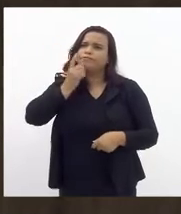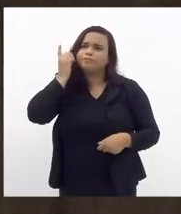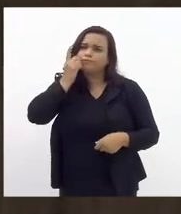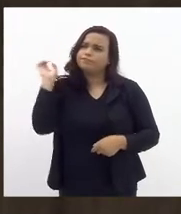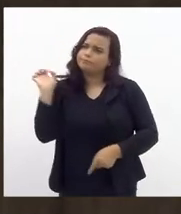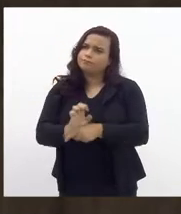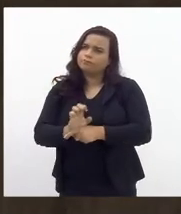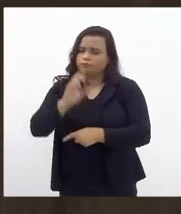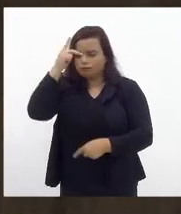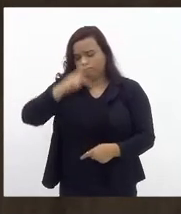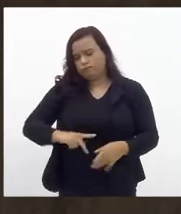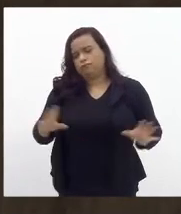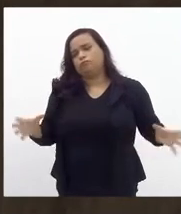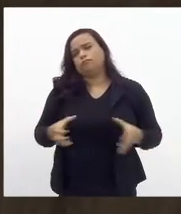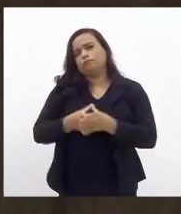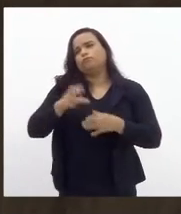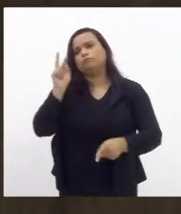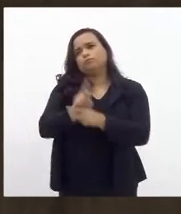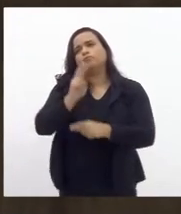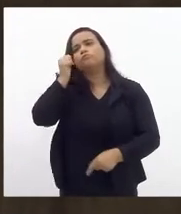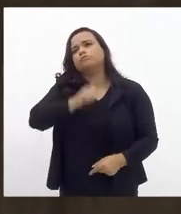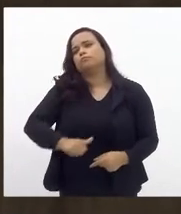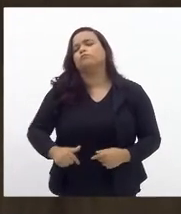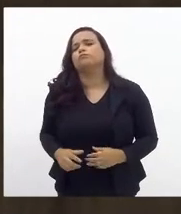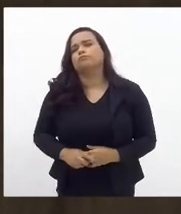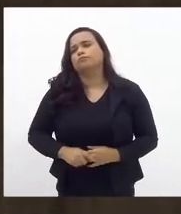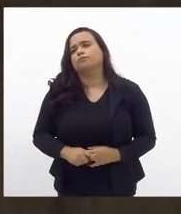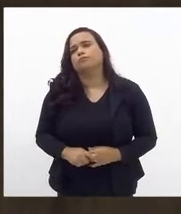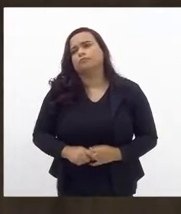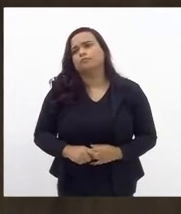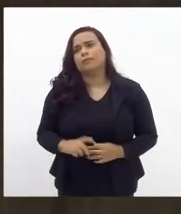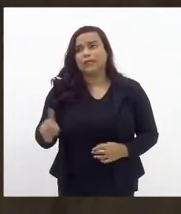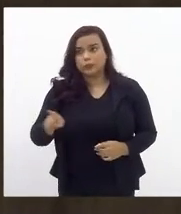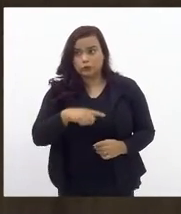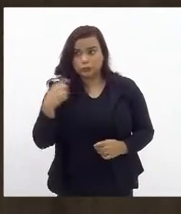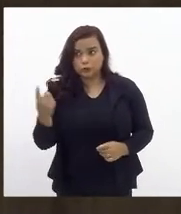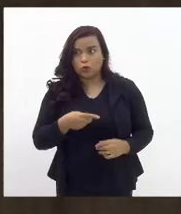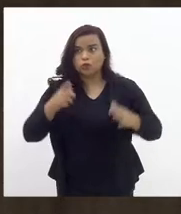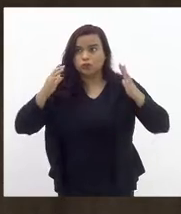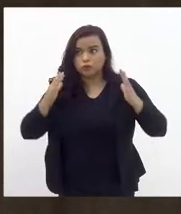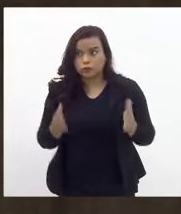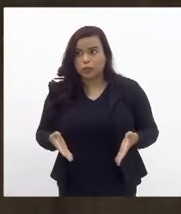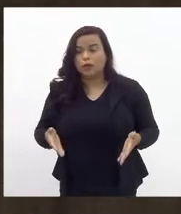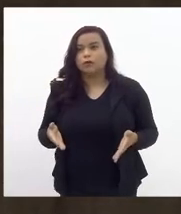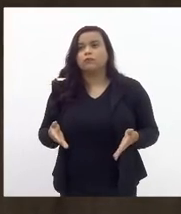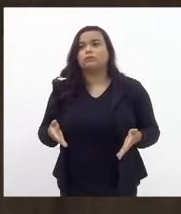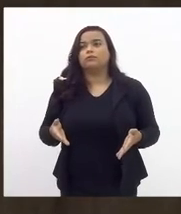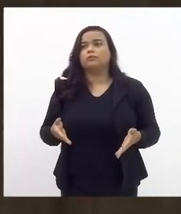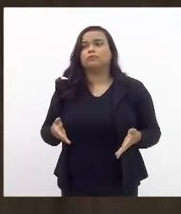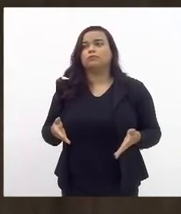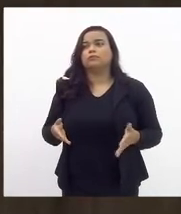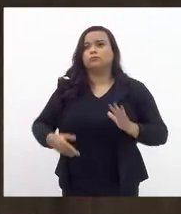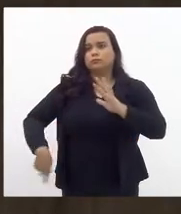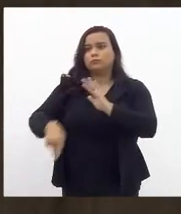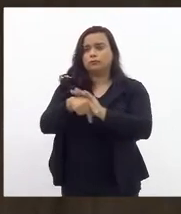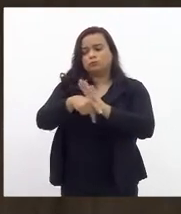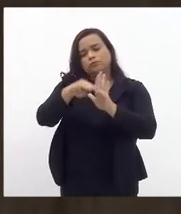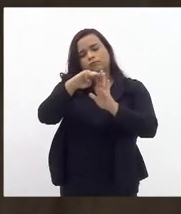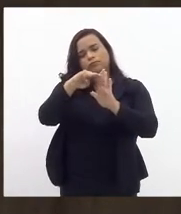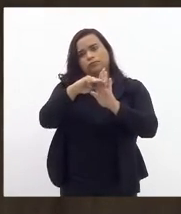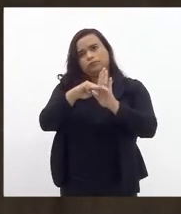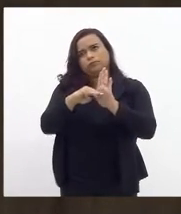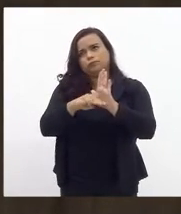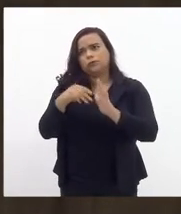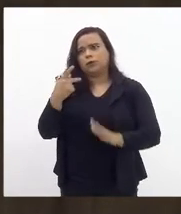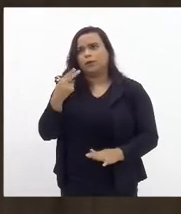da Comissão de Defesa das Mulheres. E nos dirigimos, dentro do trato protocolar,